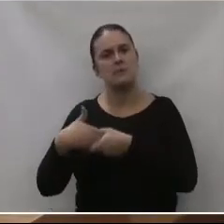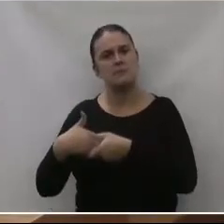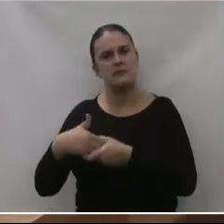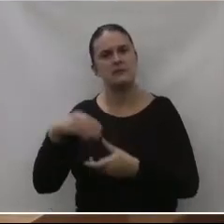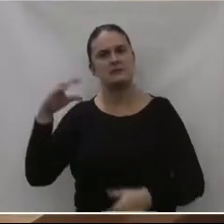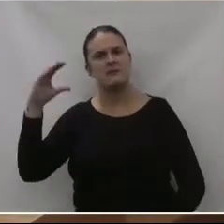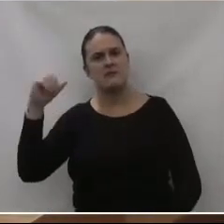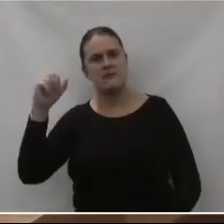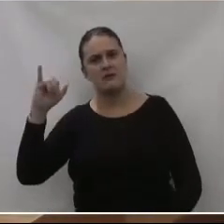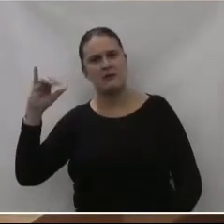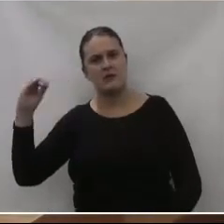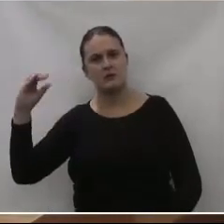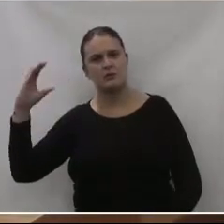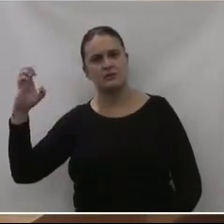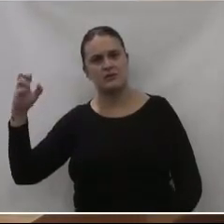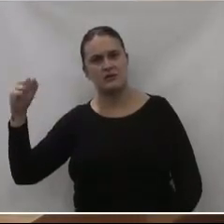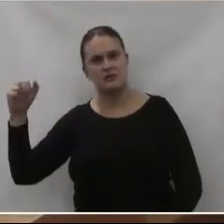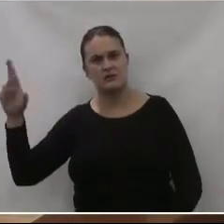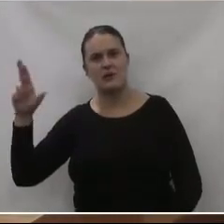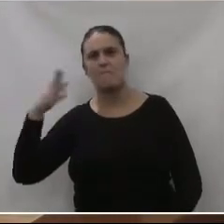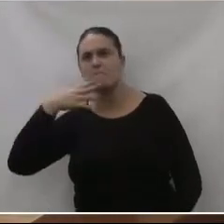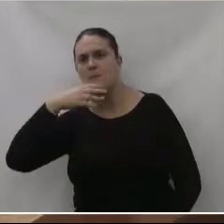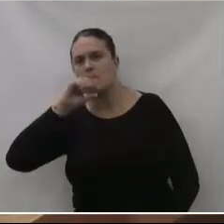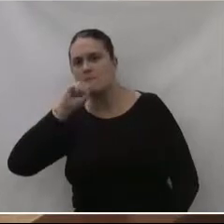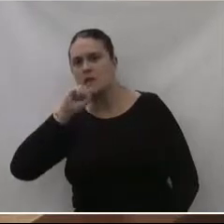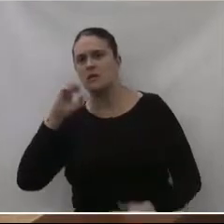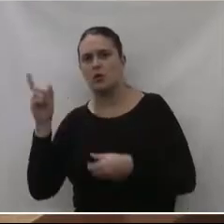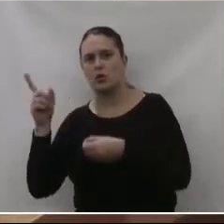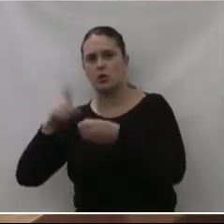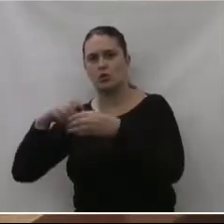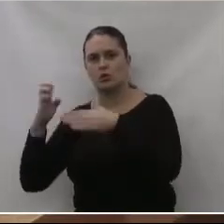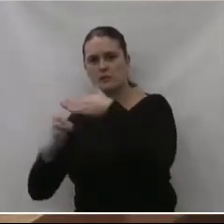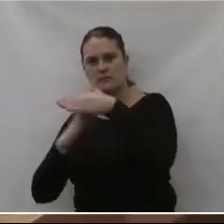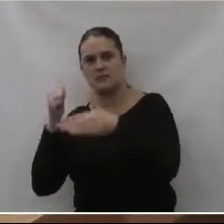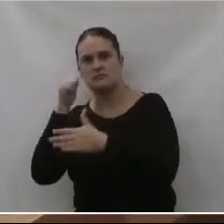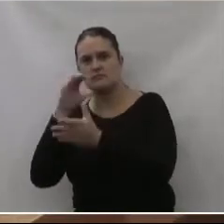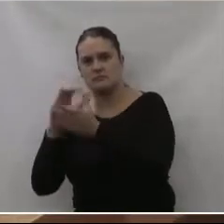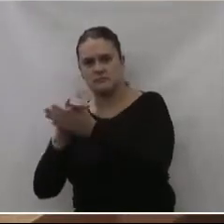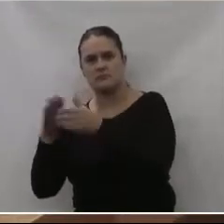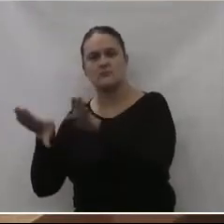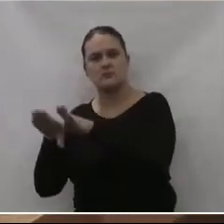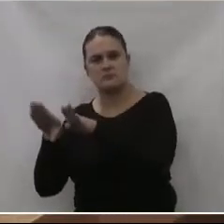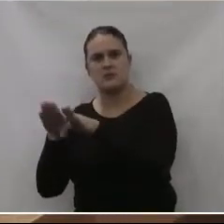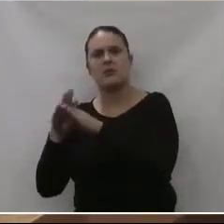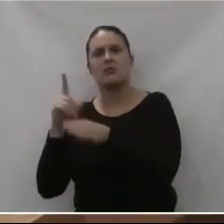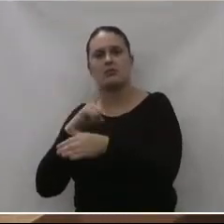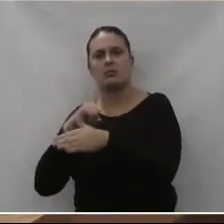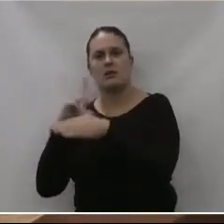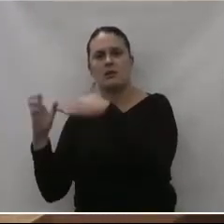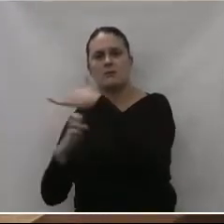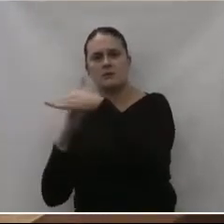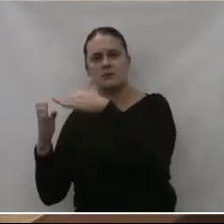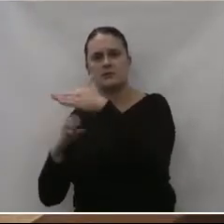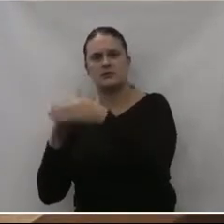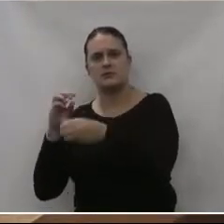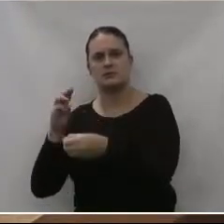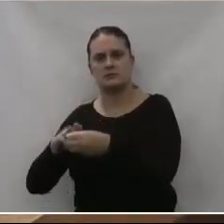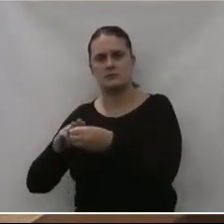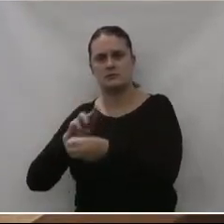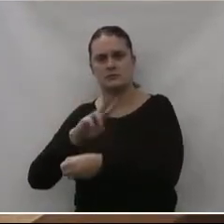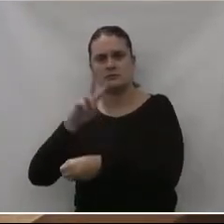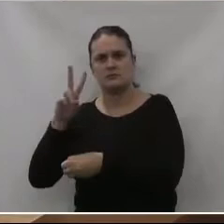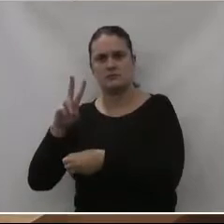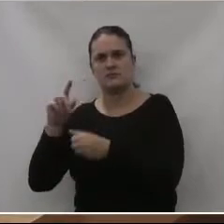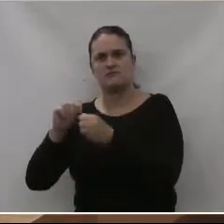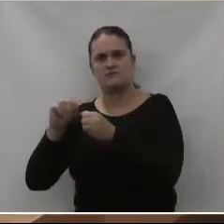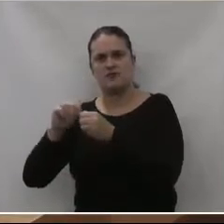Caio César, parabéns ao seu pai, que também conduz as empresas. A esposa, a mãe dele também tem uma empresa na União da Vitória, Móveis